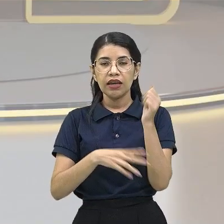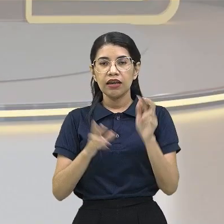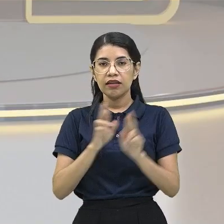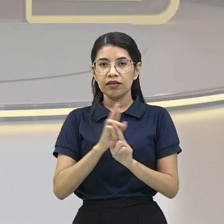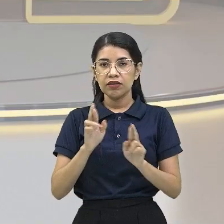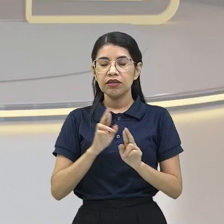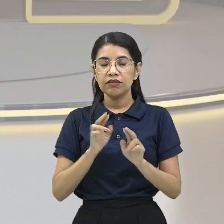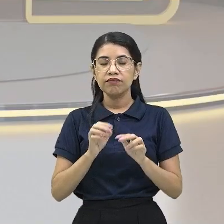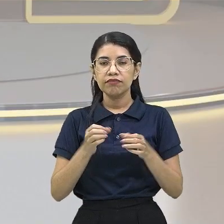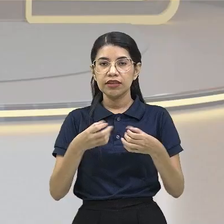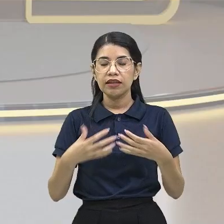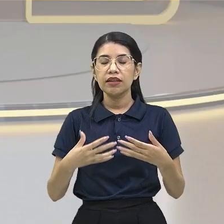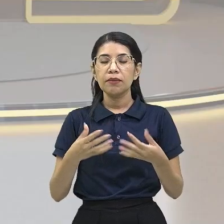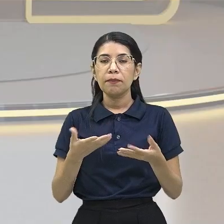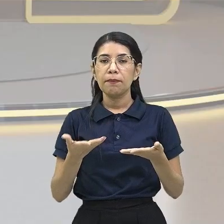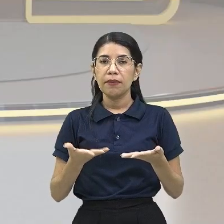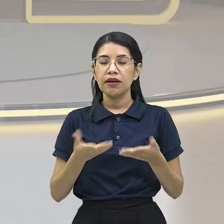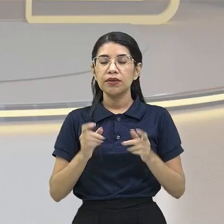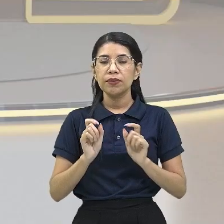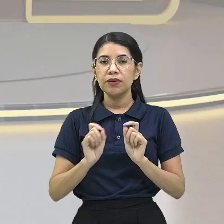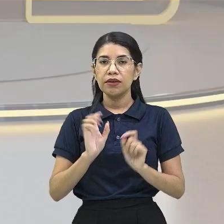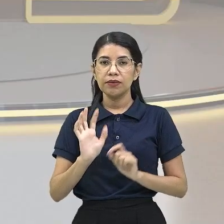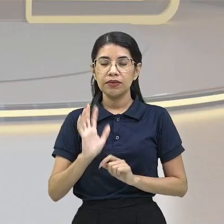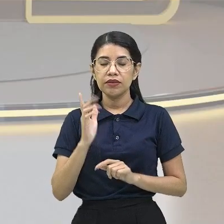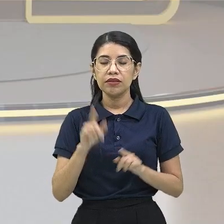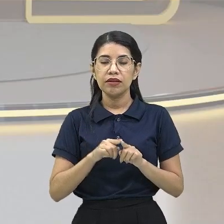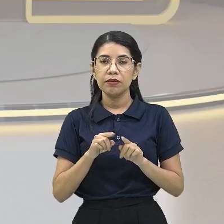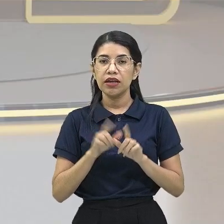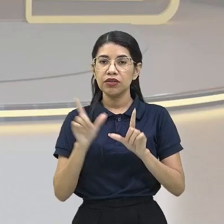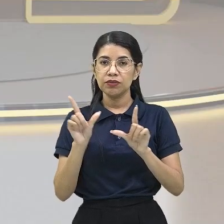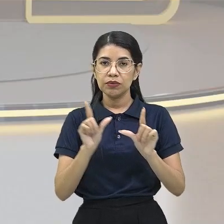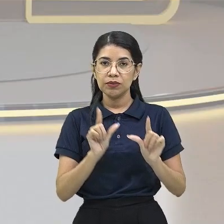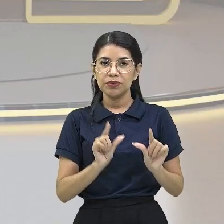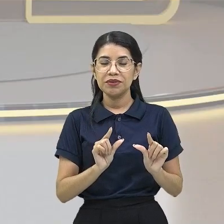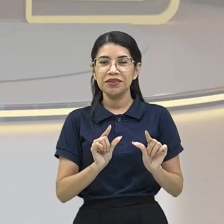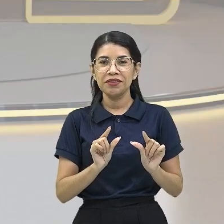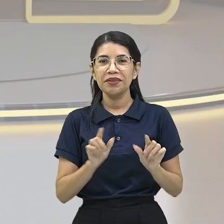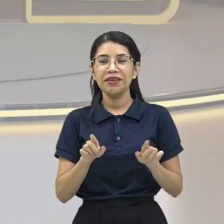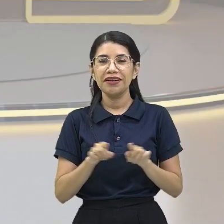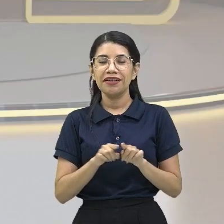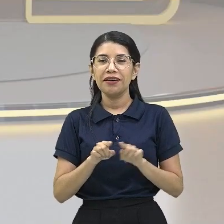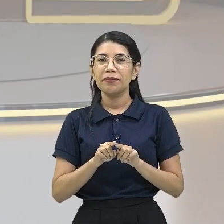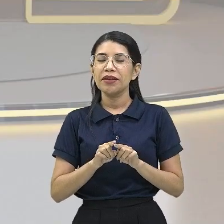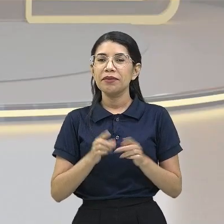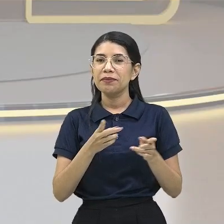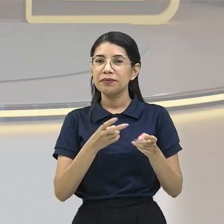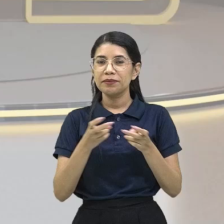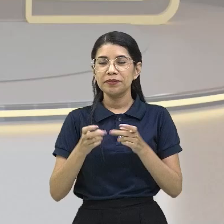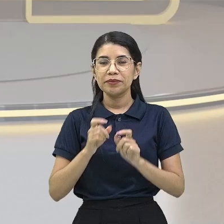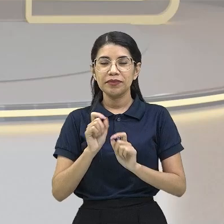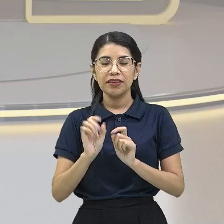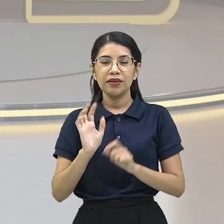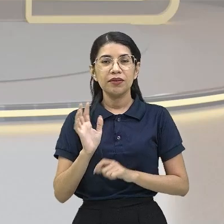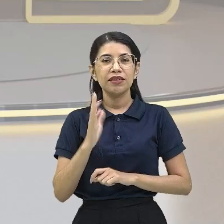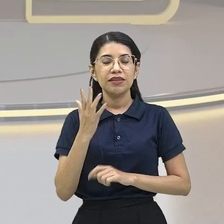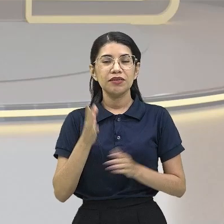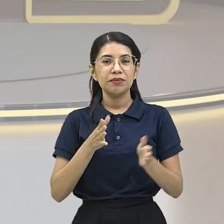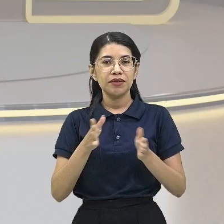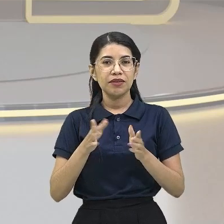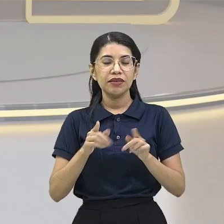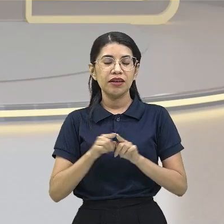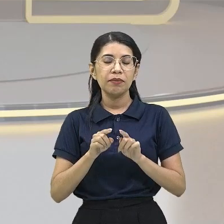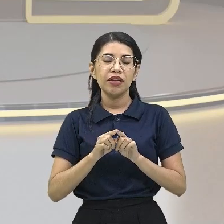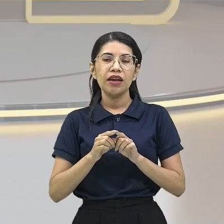borracha. Certo? Mas, apesar dessa queda, é certo também que nós temos que observar que nesse momento nós tivemos um grande